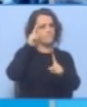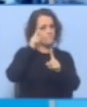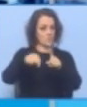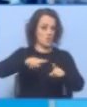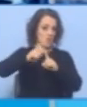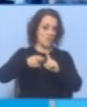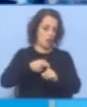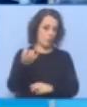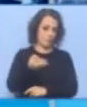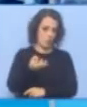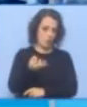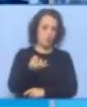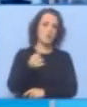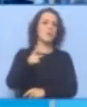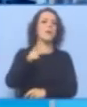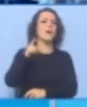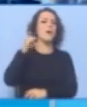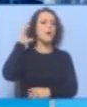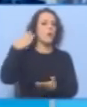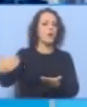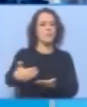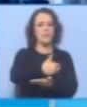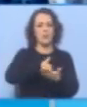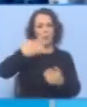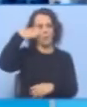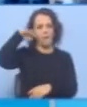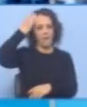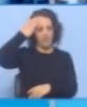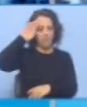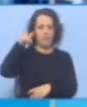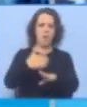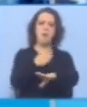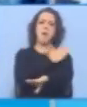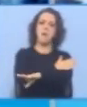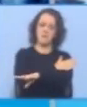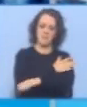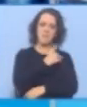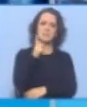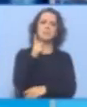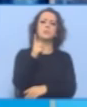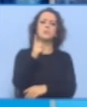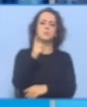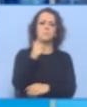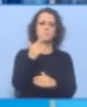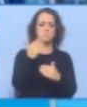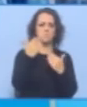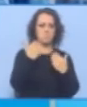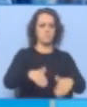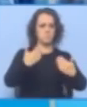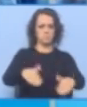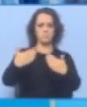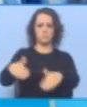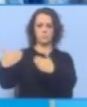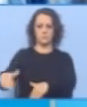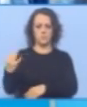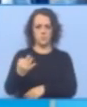ano, designadamente o referendo que houve na Irlanda, um país que até há pouco tempo era bastante restritivo a este respeito, mas